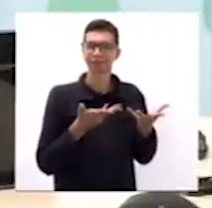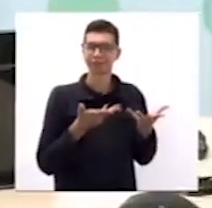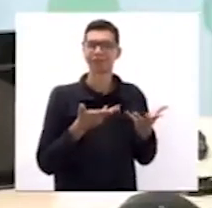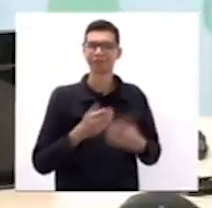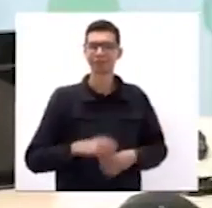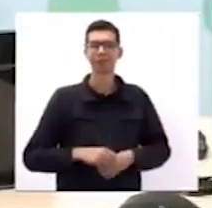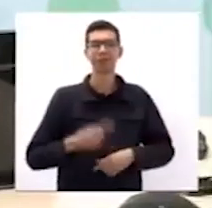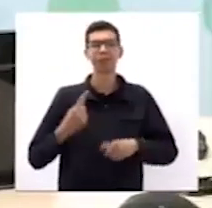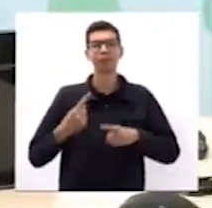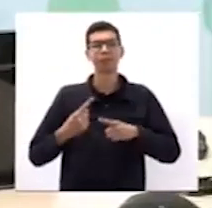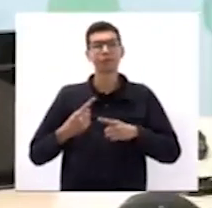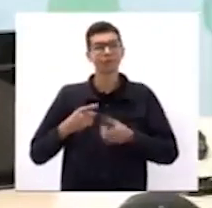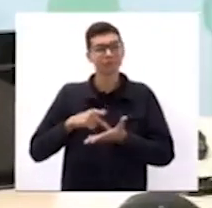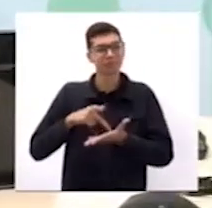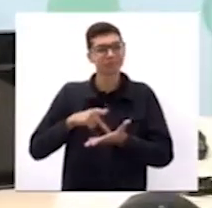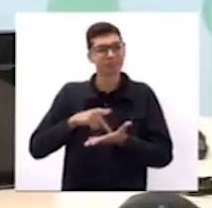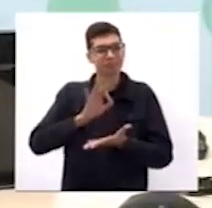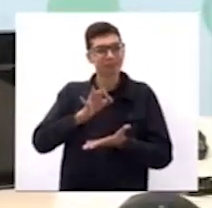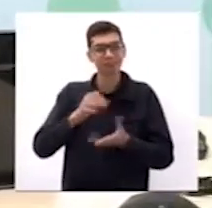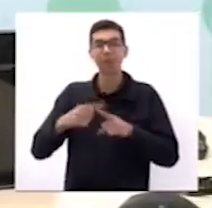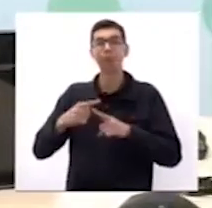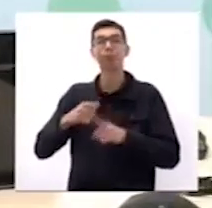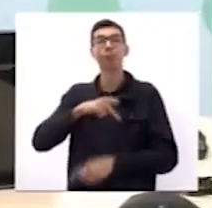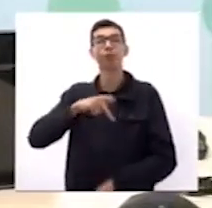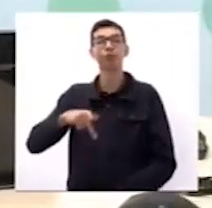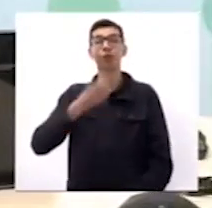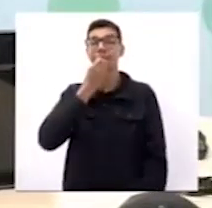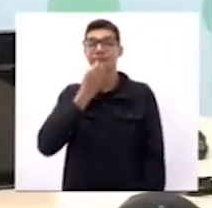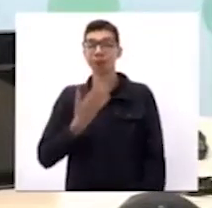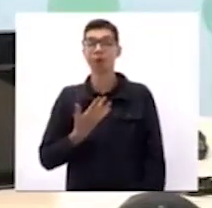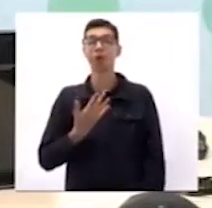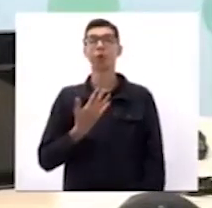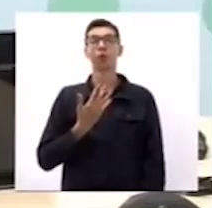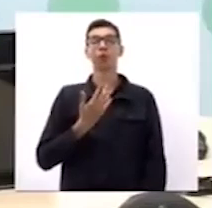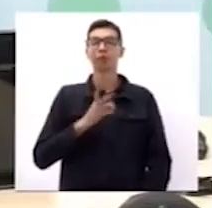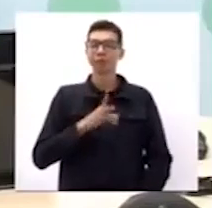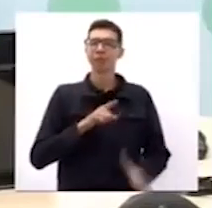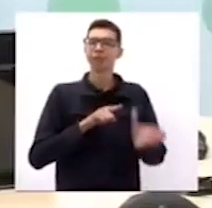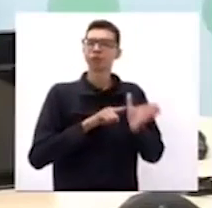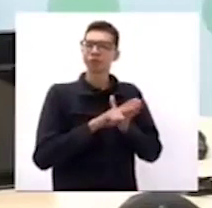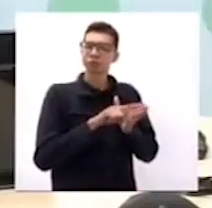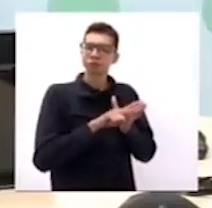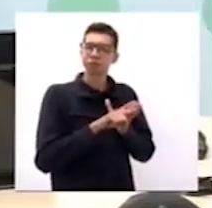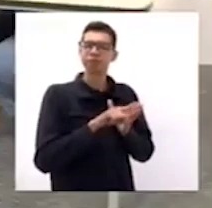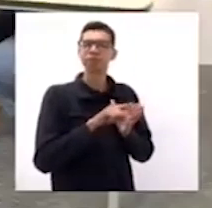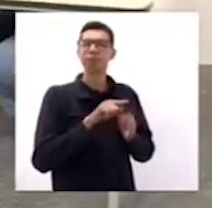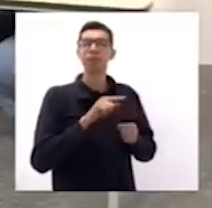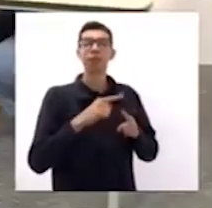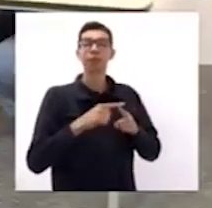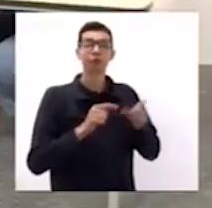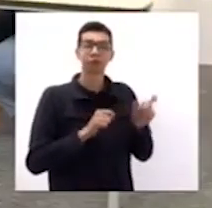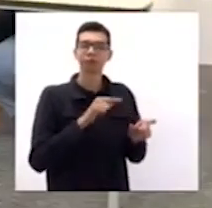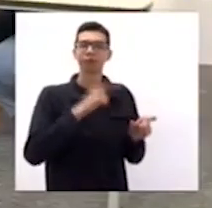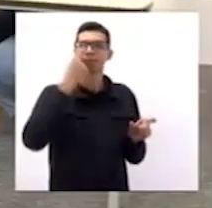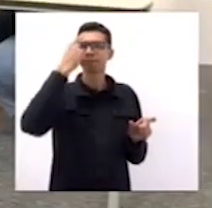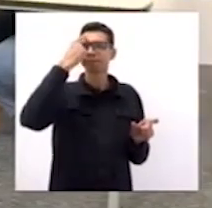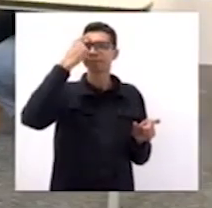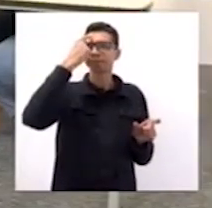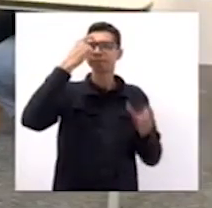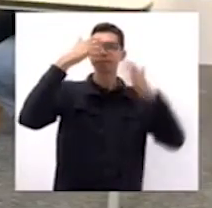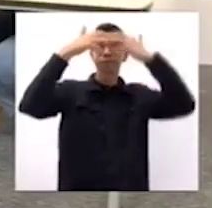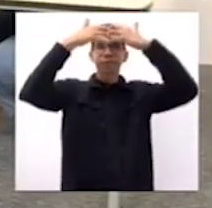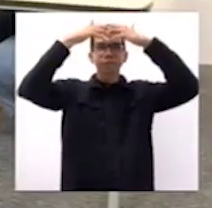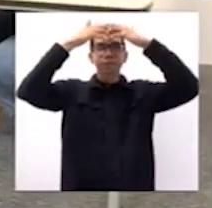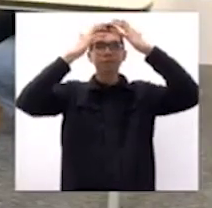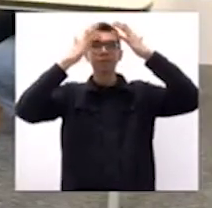em formular questões, não perguntas, né, mas questões que levem aí reflexão e o desenvolvimento de um diário. Quando a gente pensa